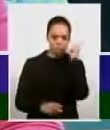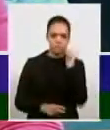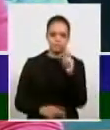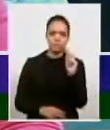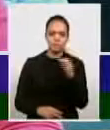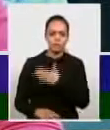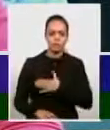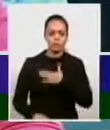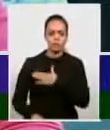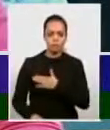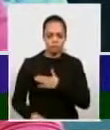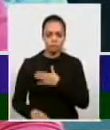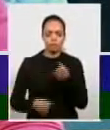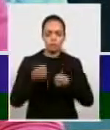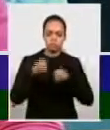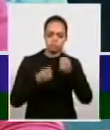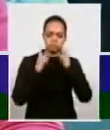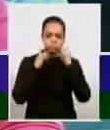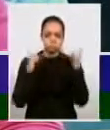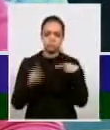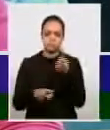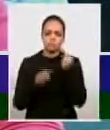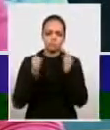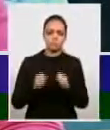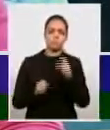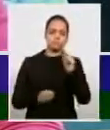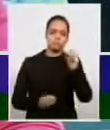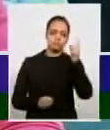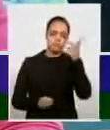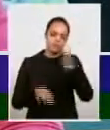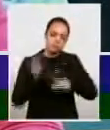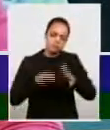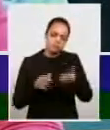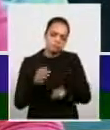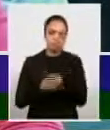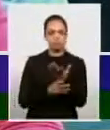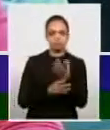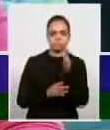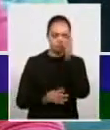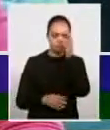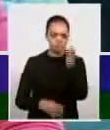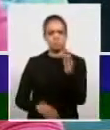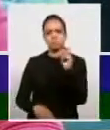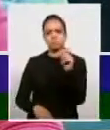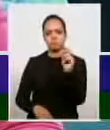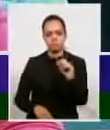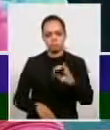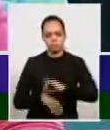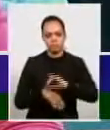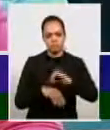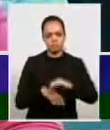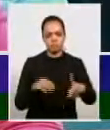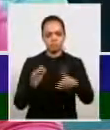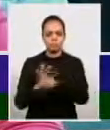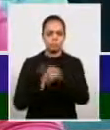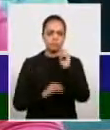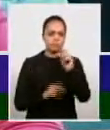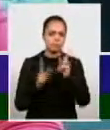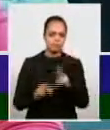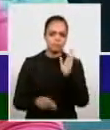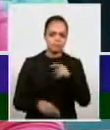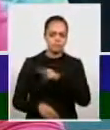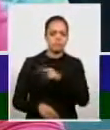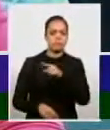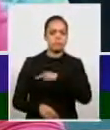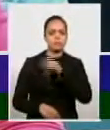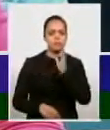que gostam de carro de som, para que a gente possa, quem sabe, criar no futuro um local específico, como já